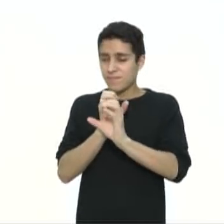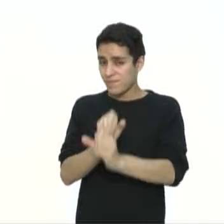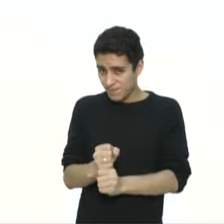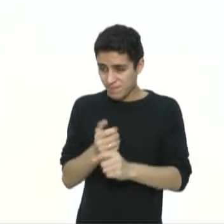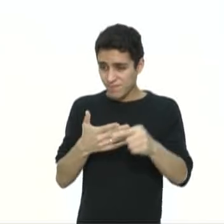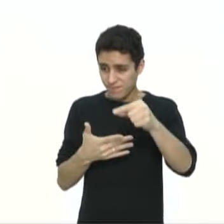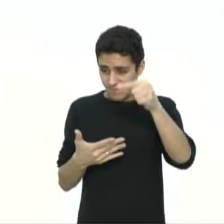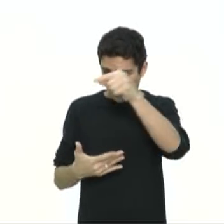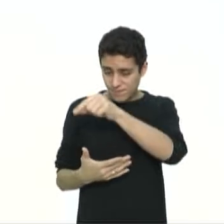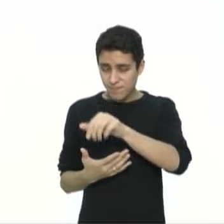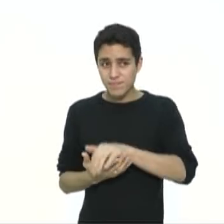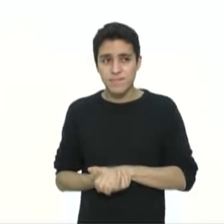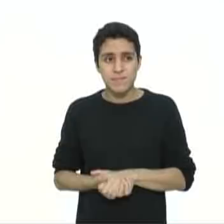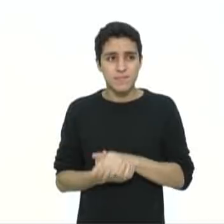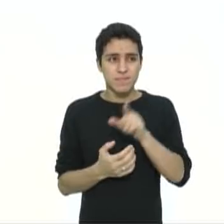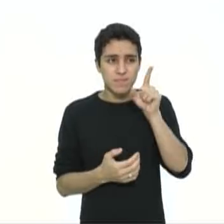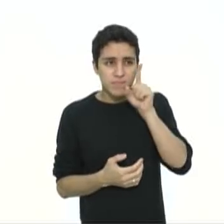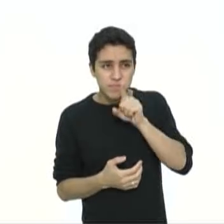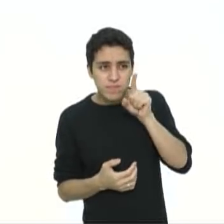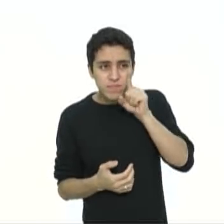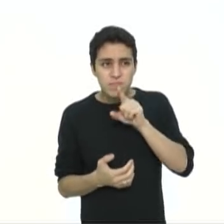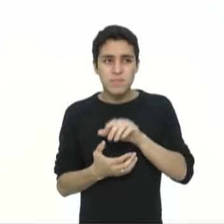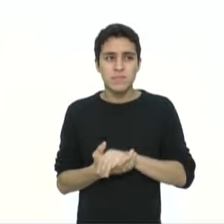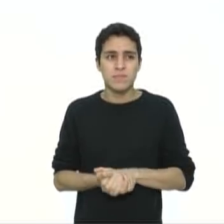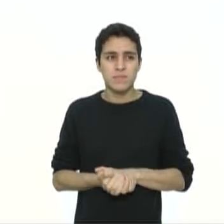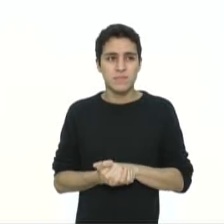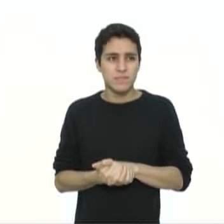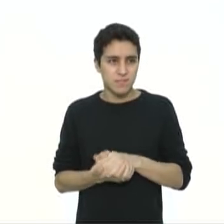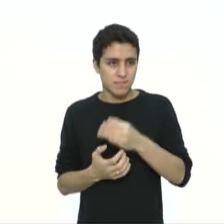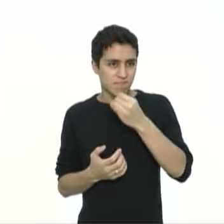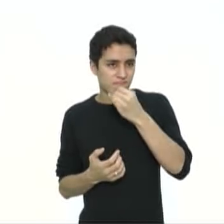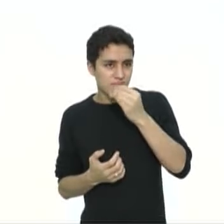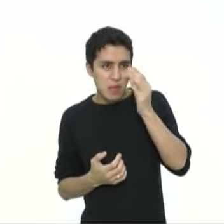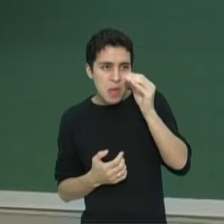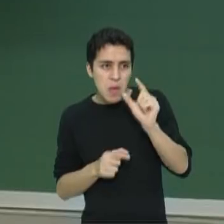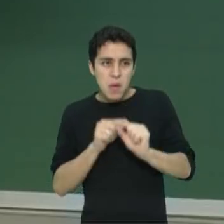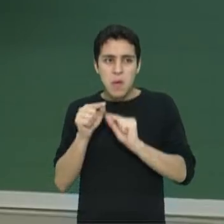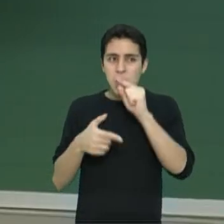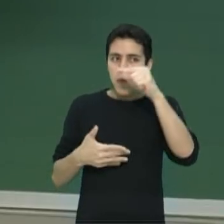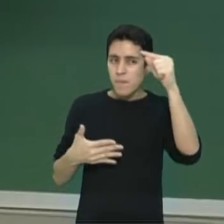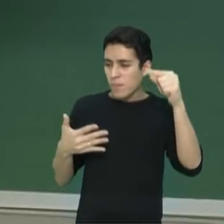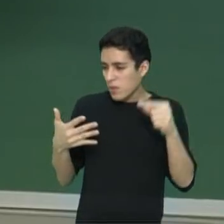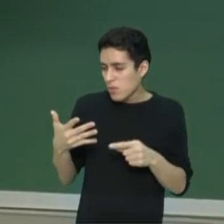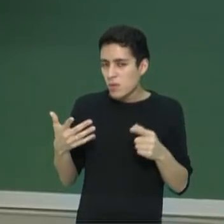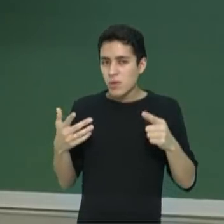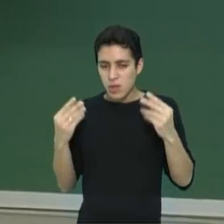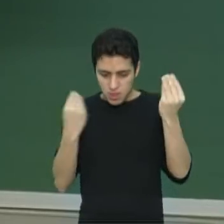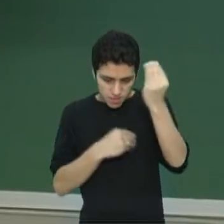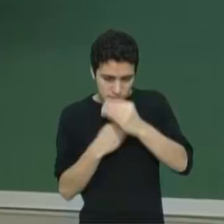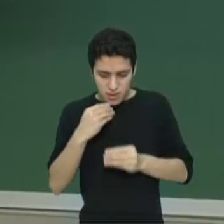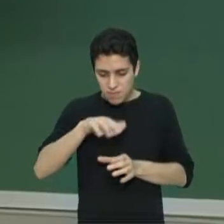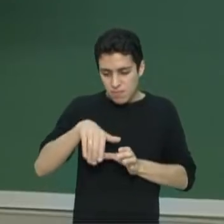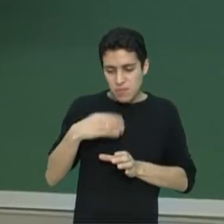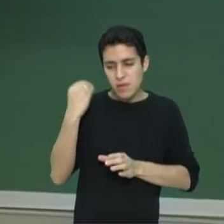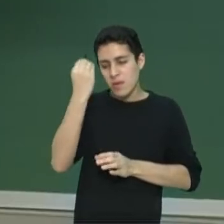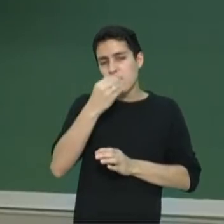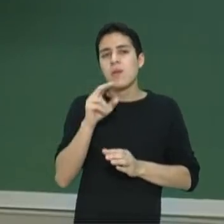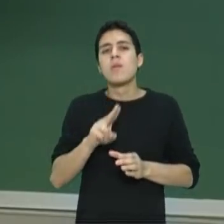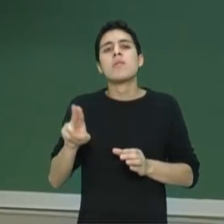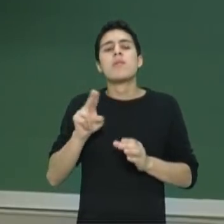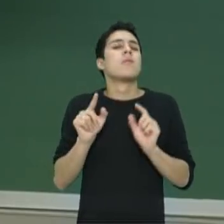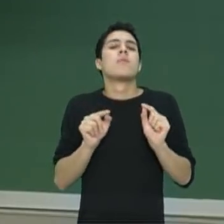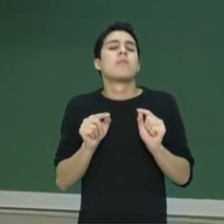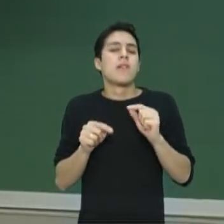os abates, né, Estados Unidos, China, Canadá. E tem a curiosidade aqui dos produtos de beleza, né? Cosméticos aqui usando o